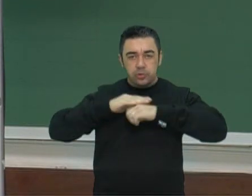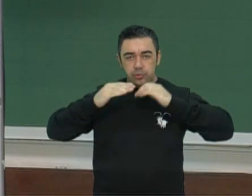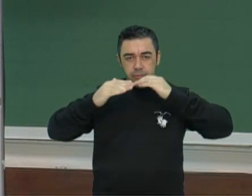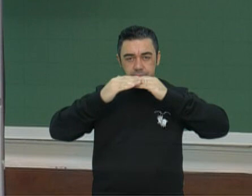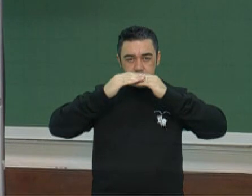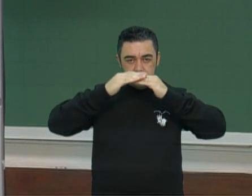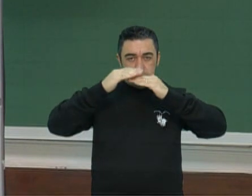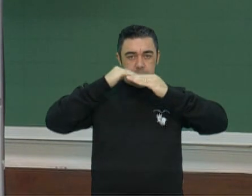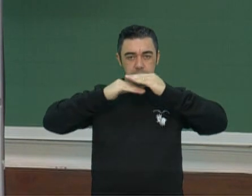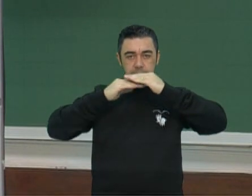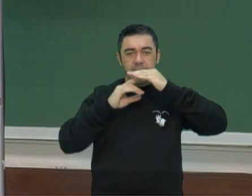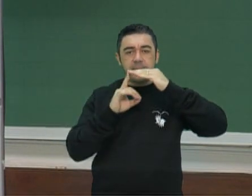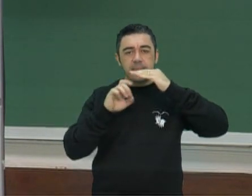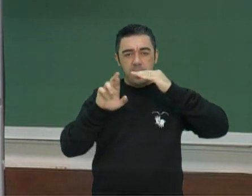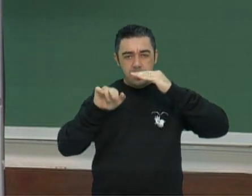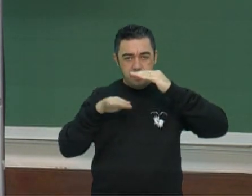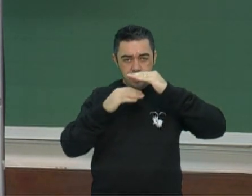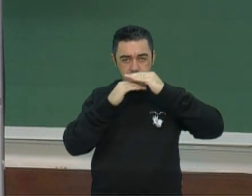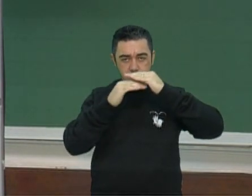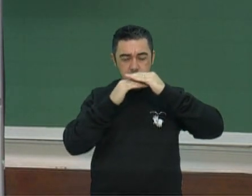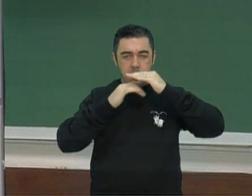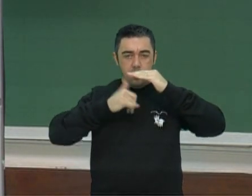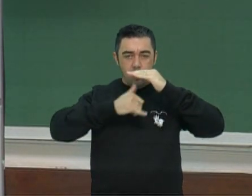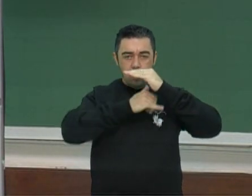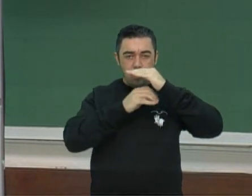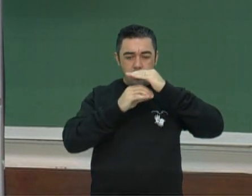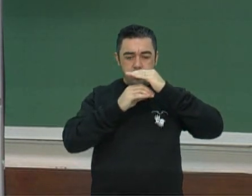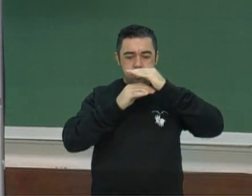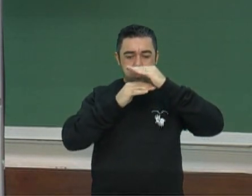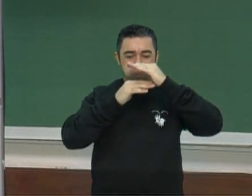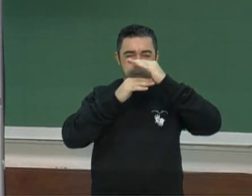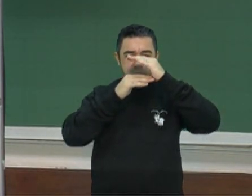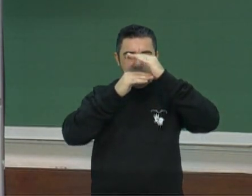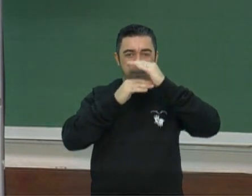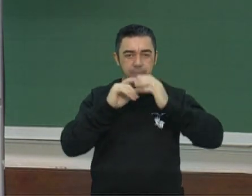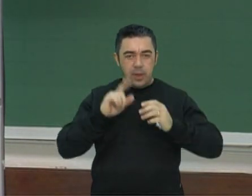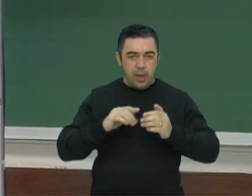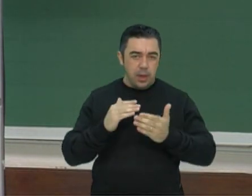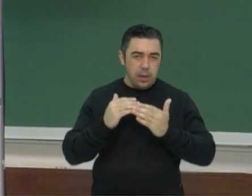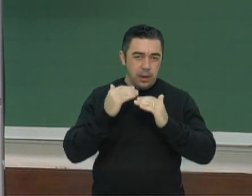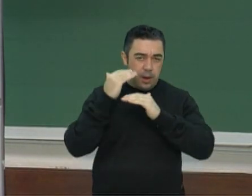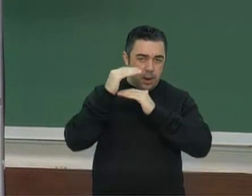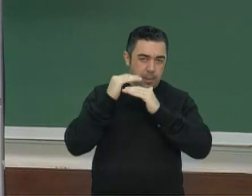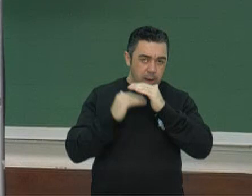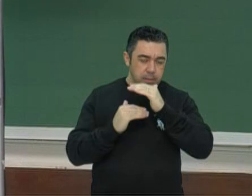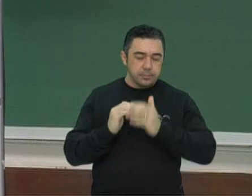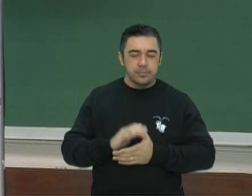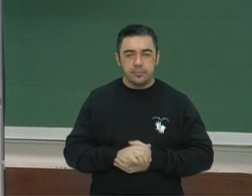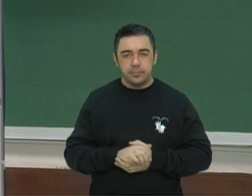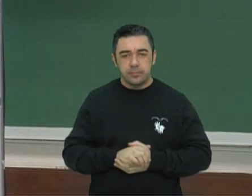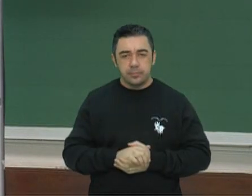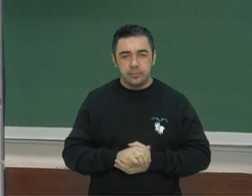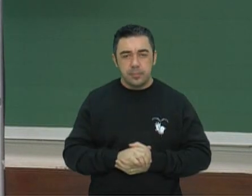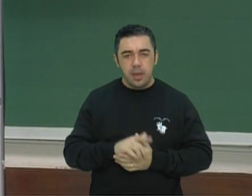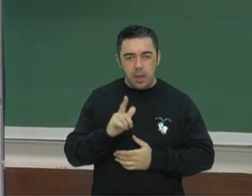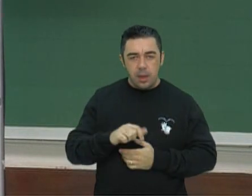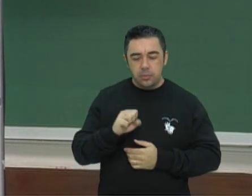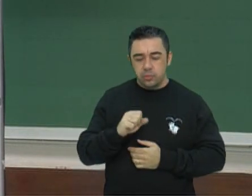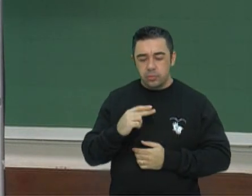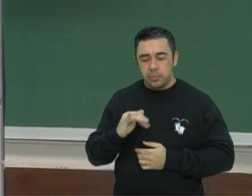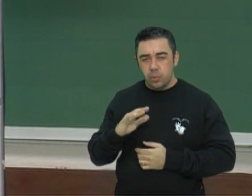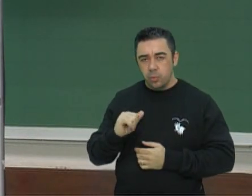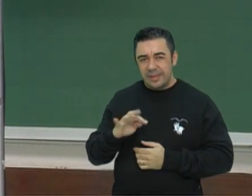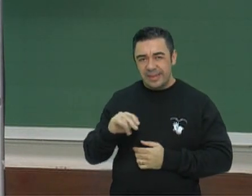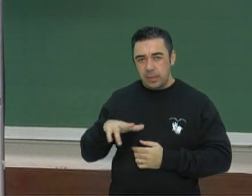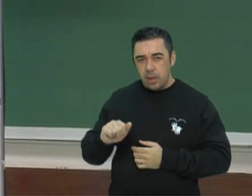Abaixo da derme, né? Que vai ser a hipoderme. Então, ele vai fazer ali a divisão das camadinhas ali, tá? É a chamada tela subcutânea